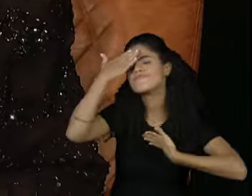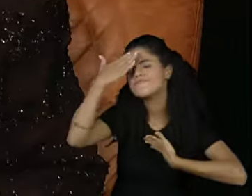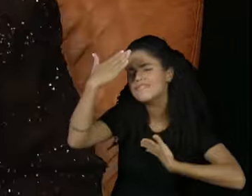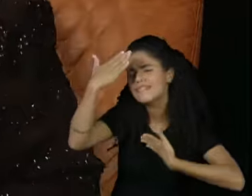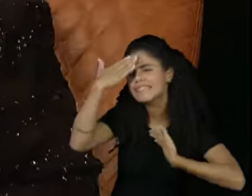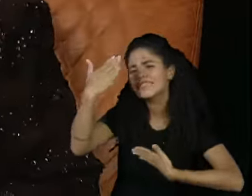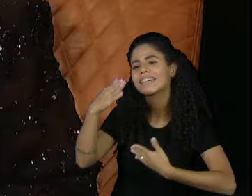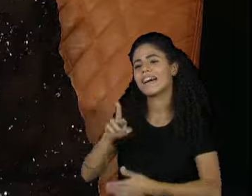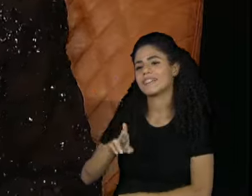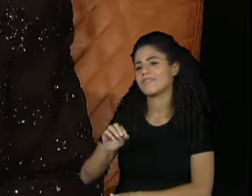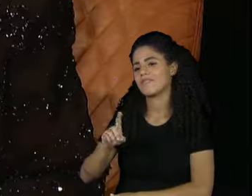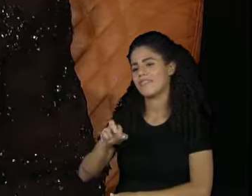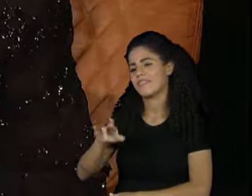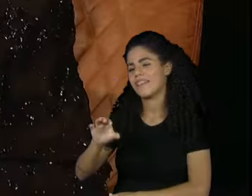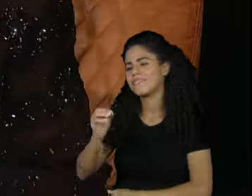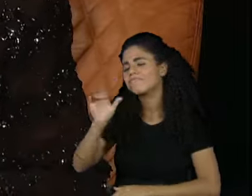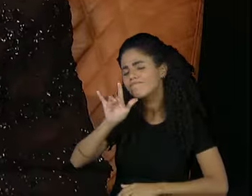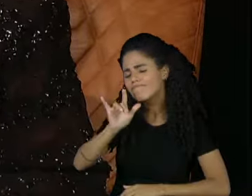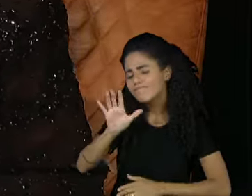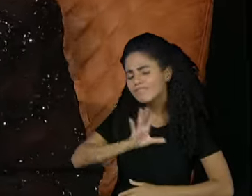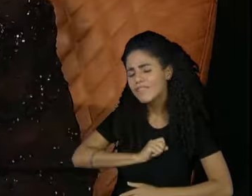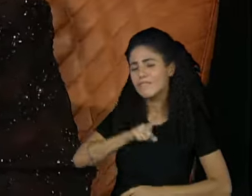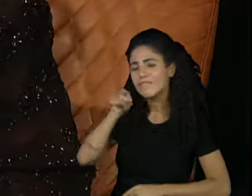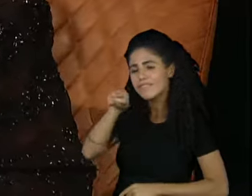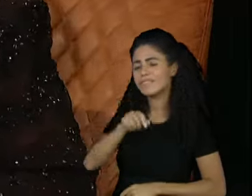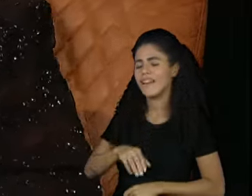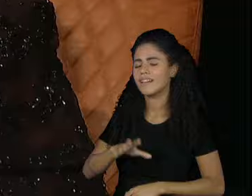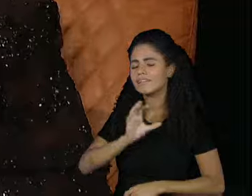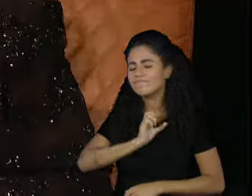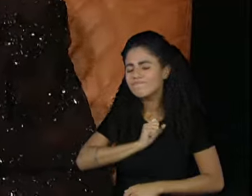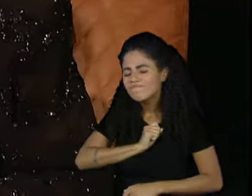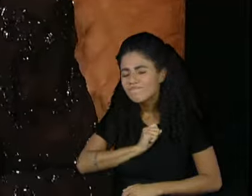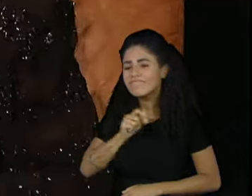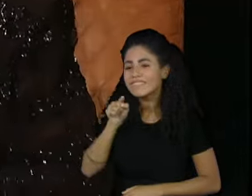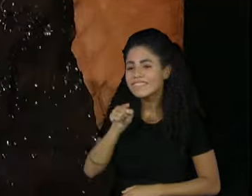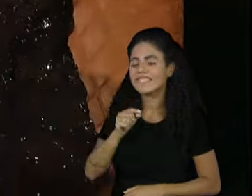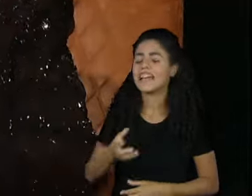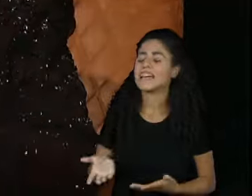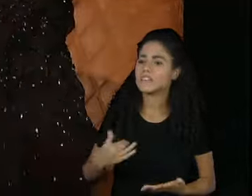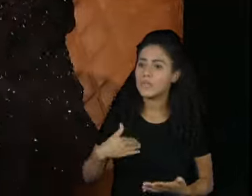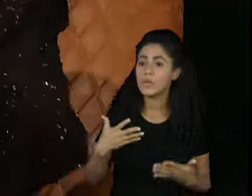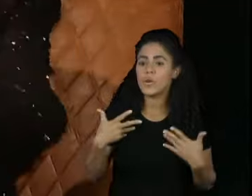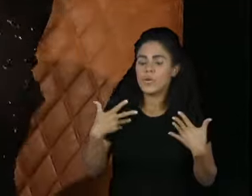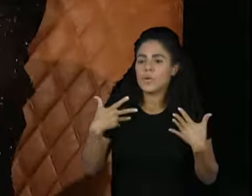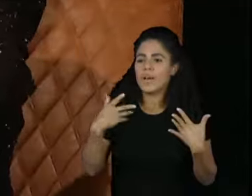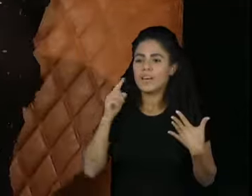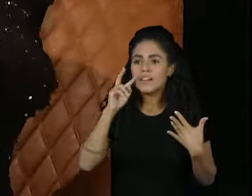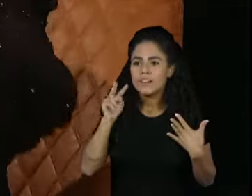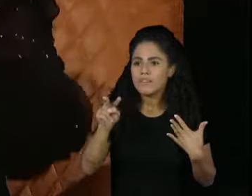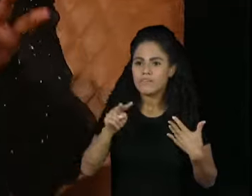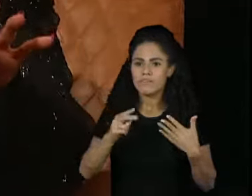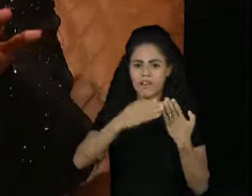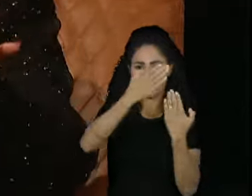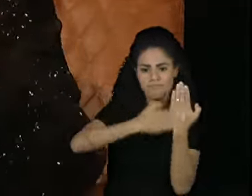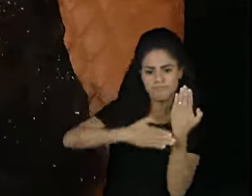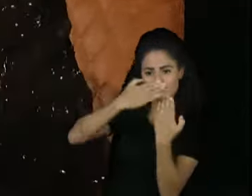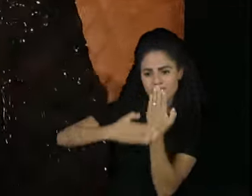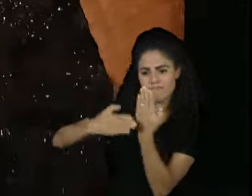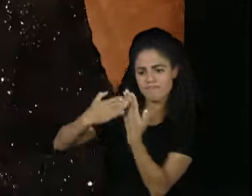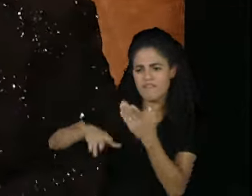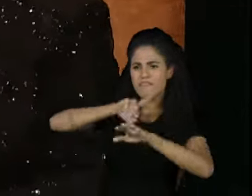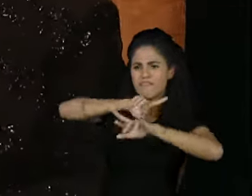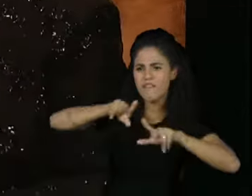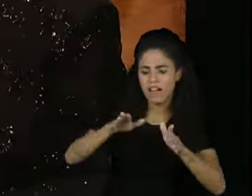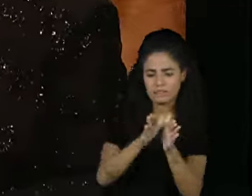Rodrigo, eu te amo, te adoro. E eu digo para ele, não é orgulho, mas quando você vê várias capas de livros que ele fez, a minha é